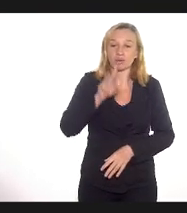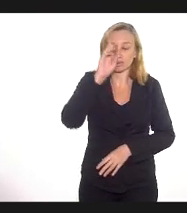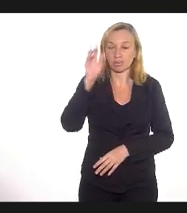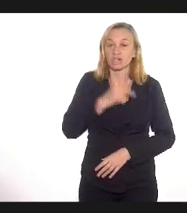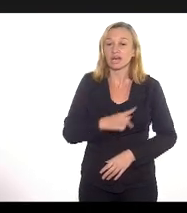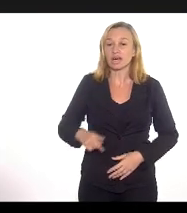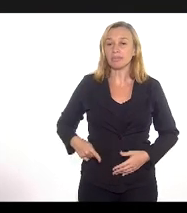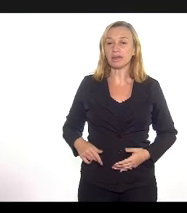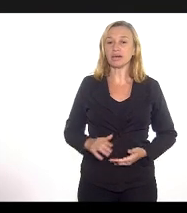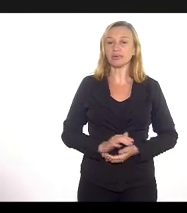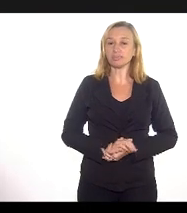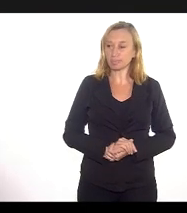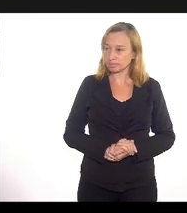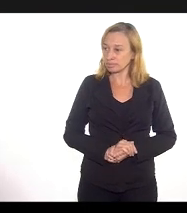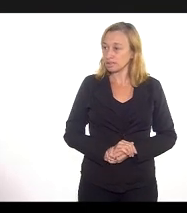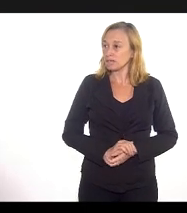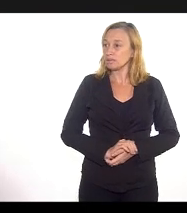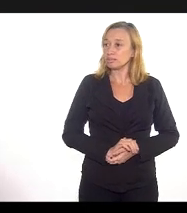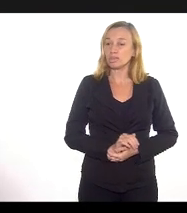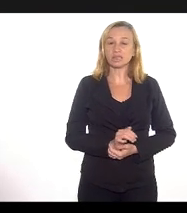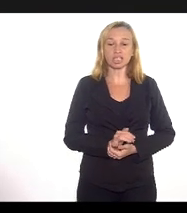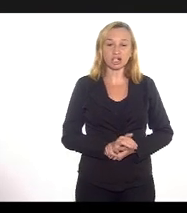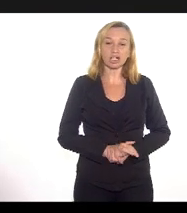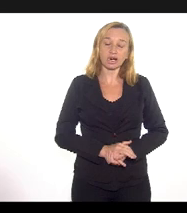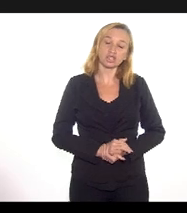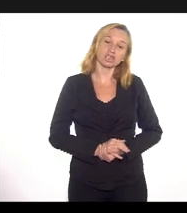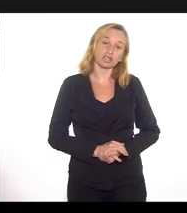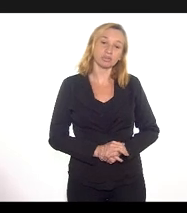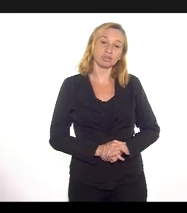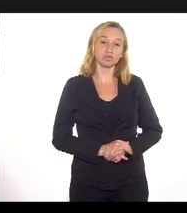presidente. Deputado André Correia.